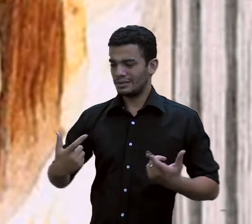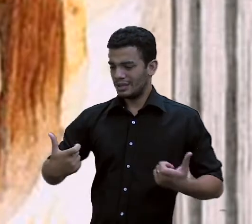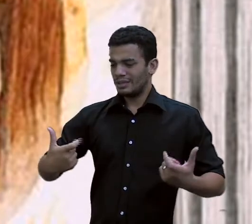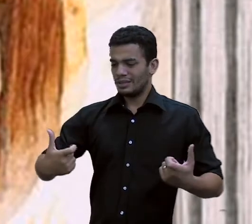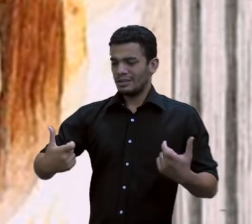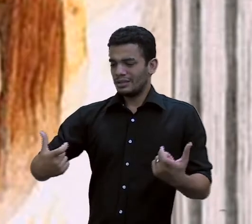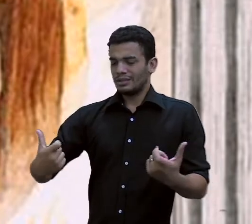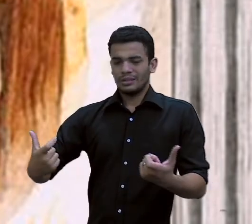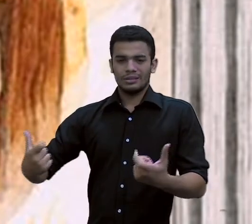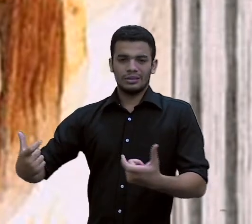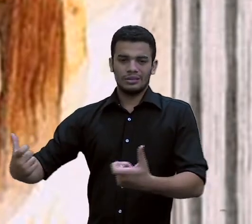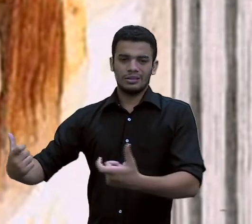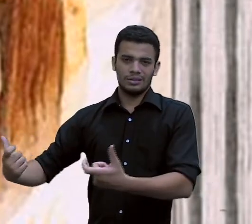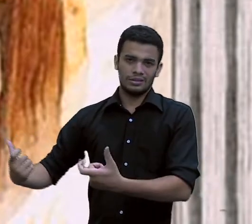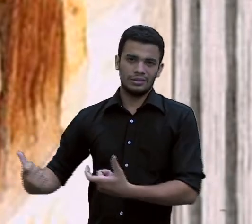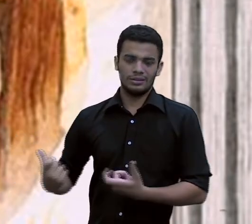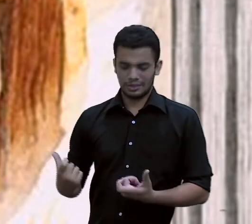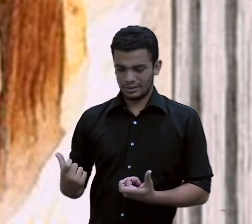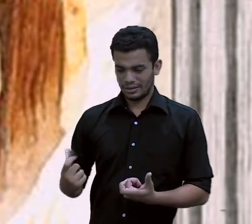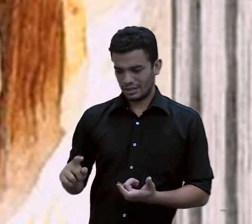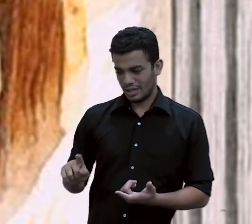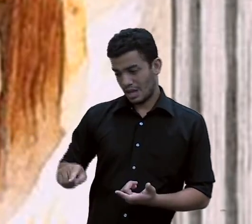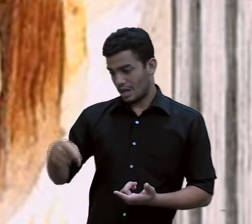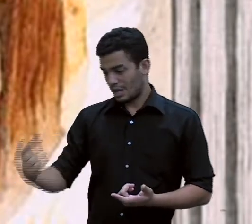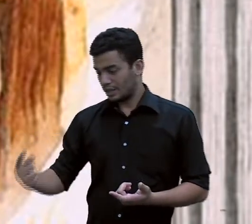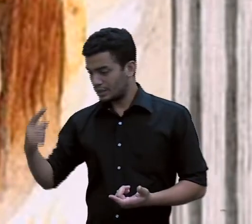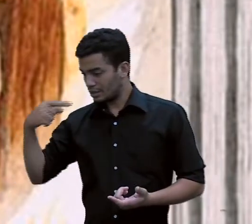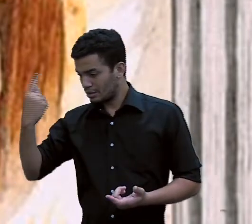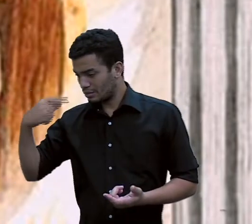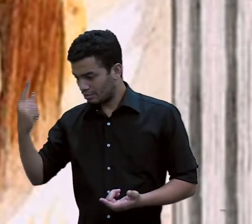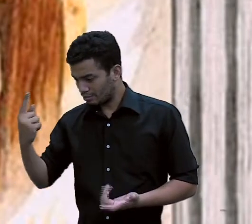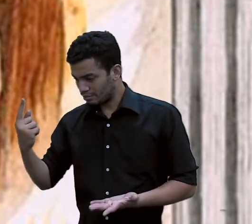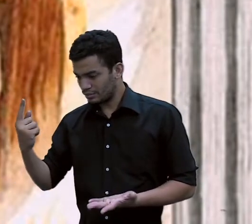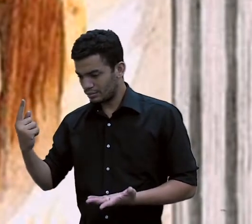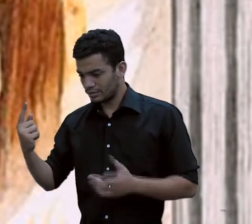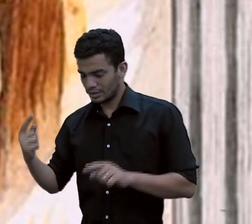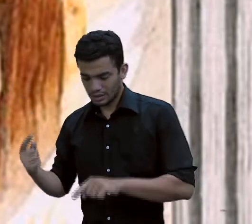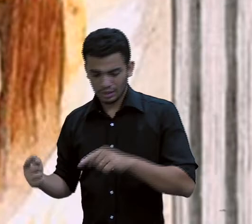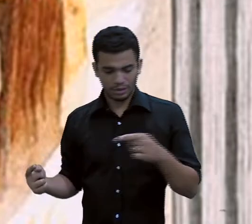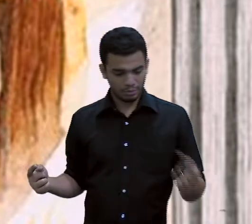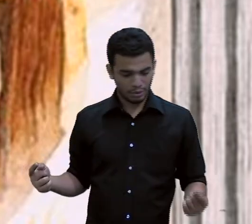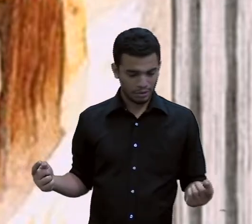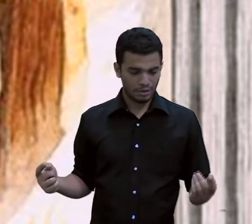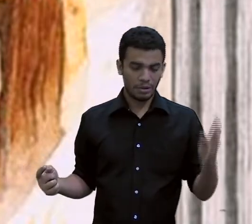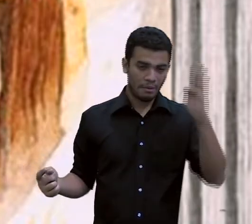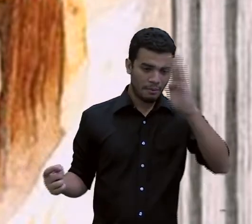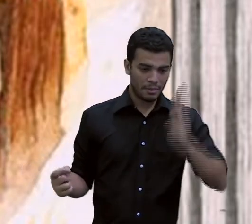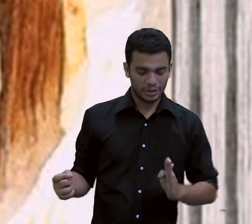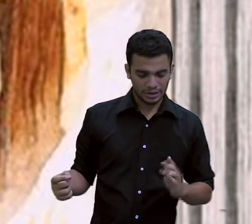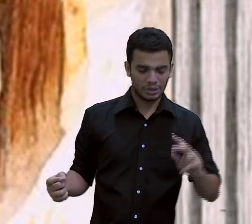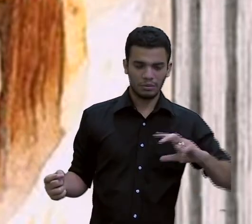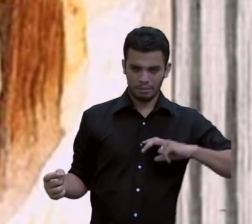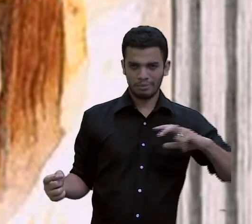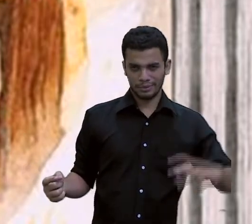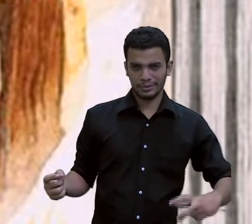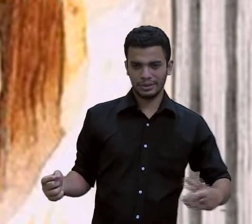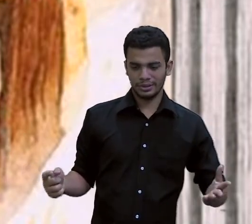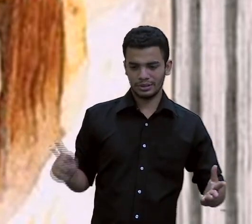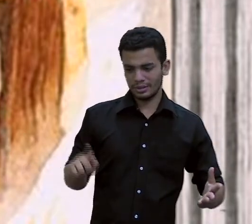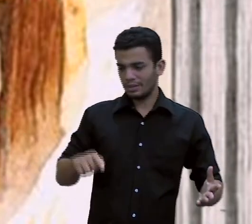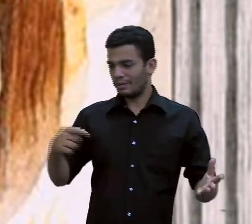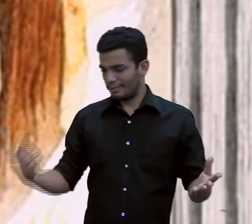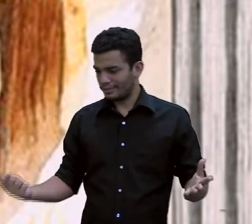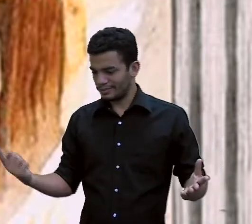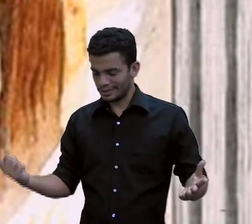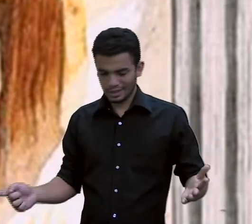em tempos pertenceu ao Brasil, ou seja, na época, né, aos